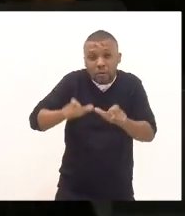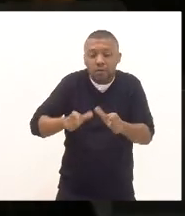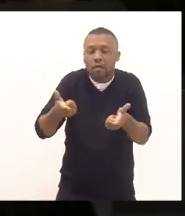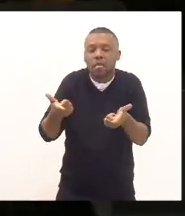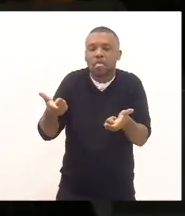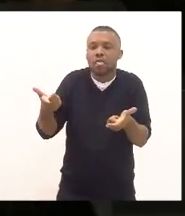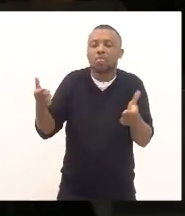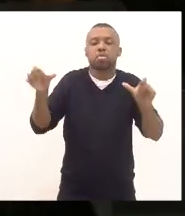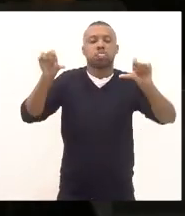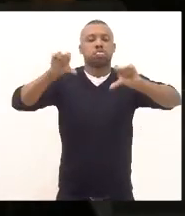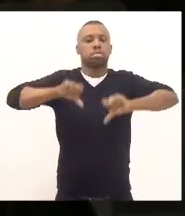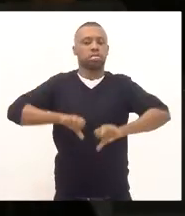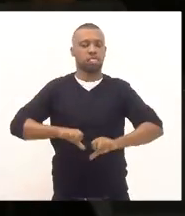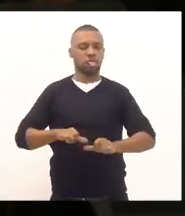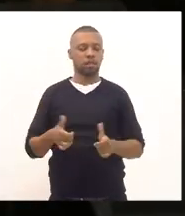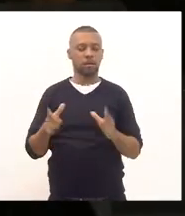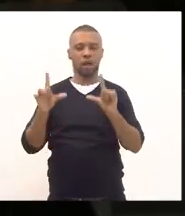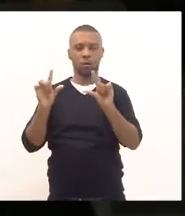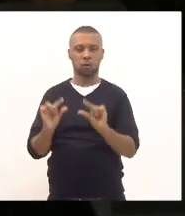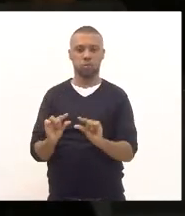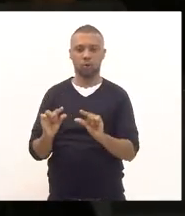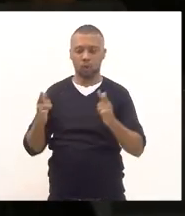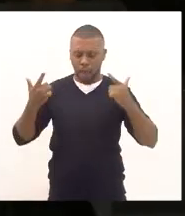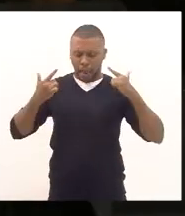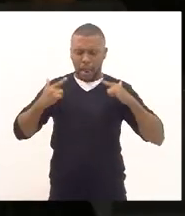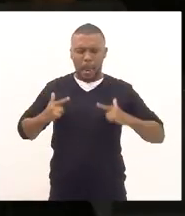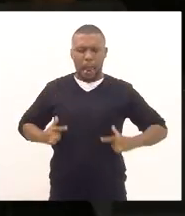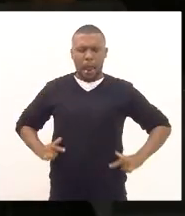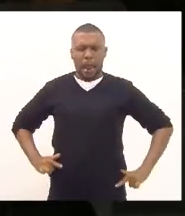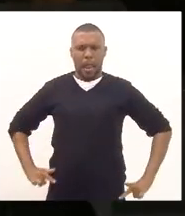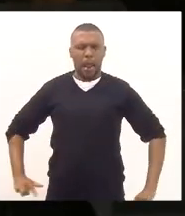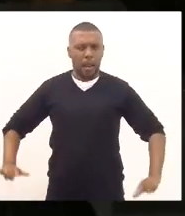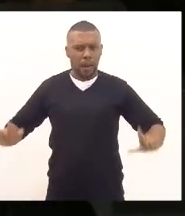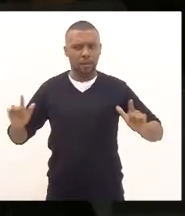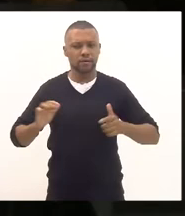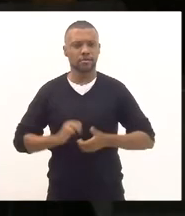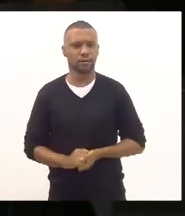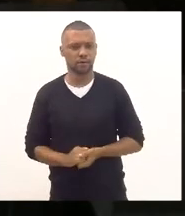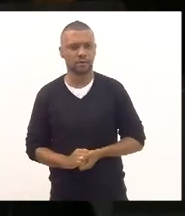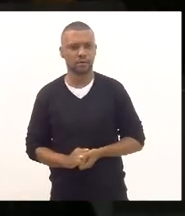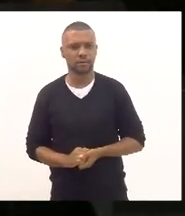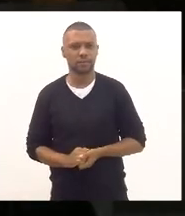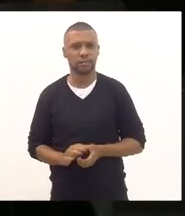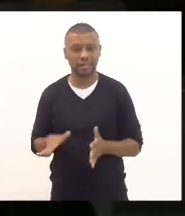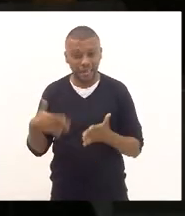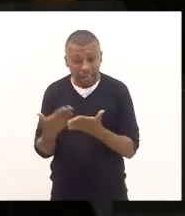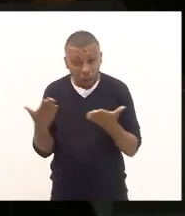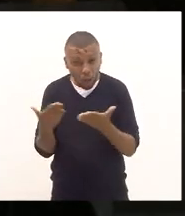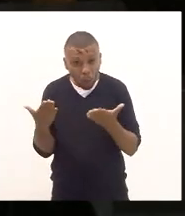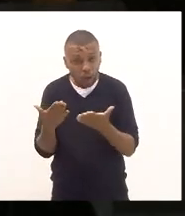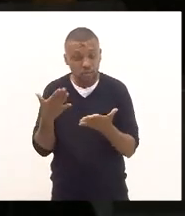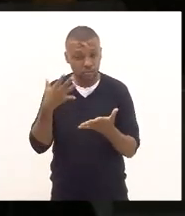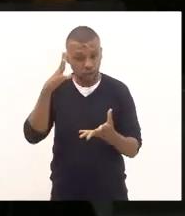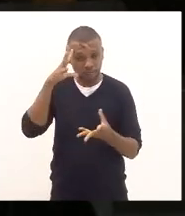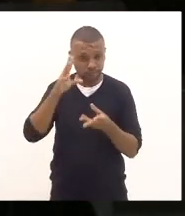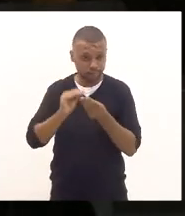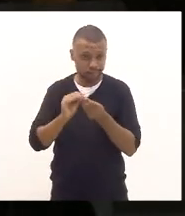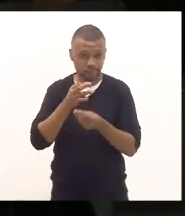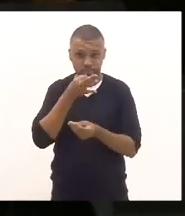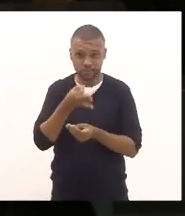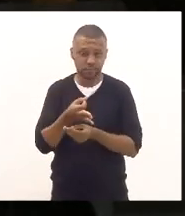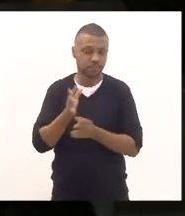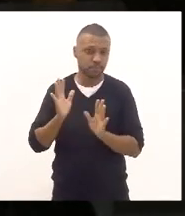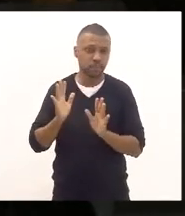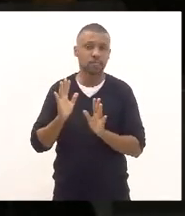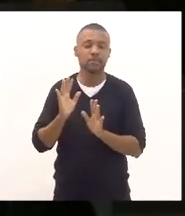muito mal vai muito mal né Ah entendi no meu entendimento